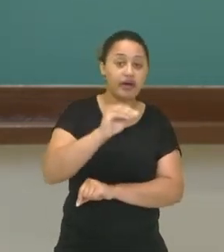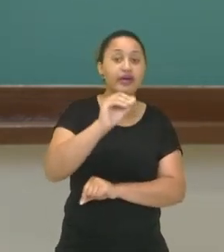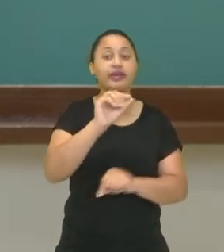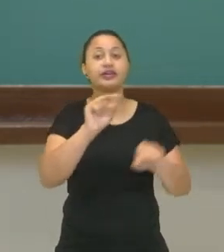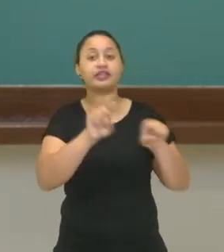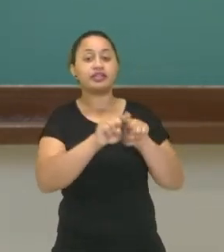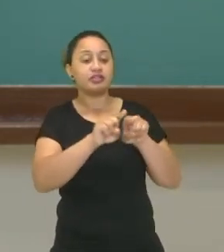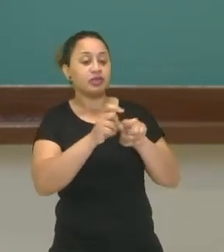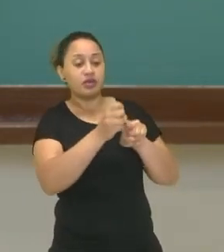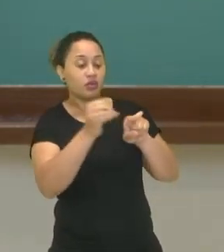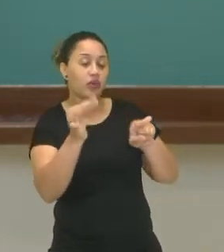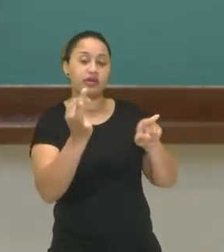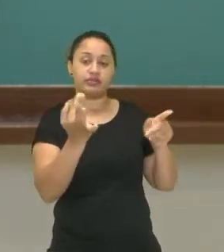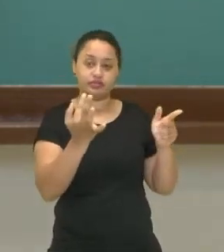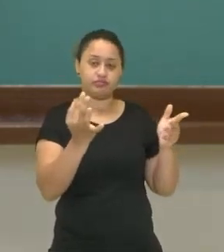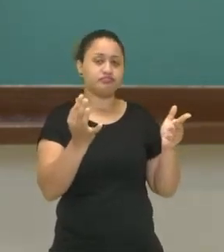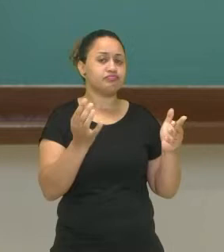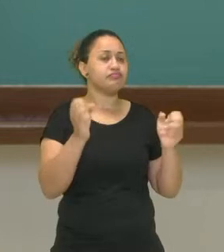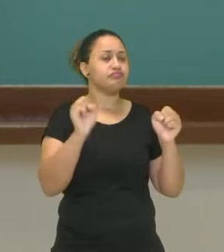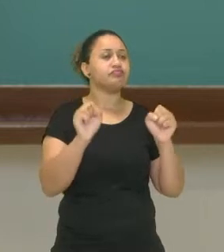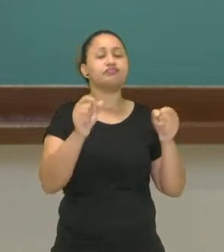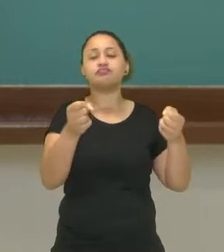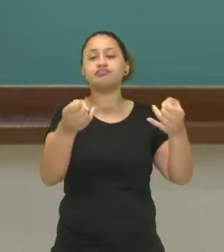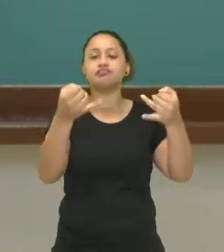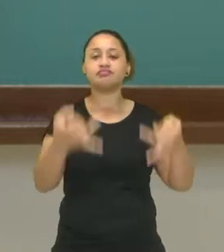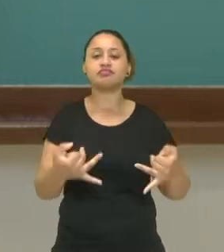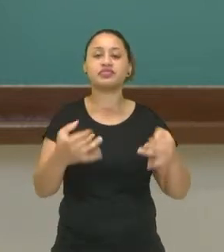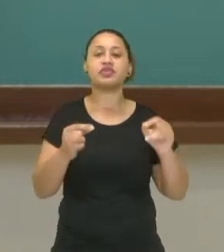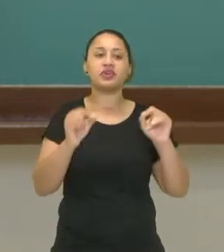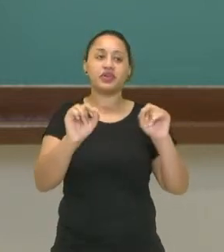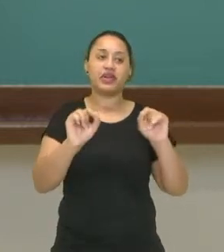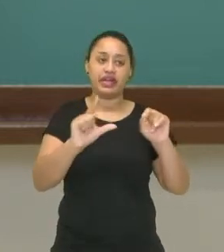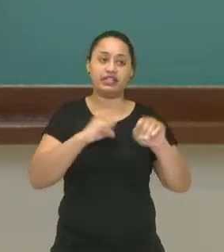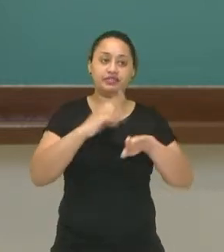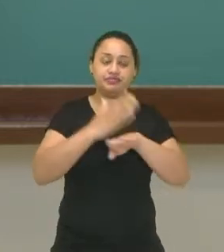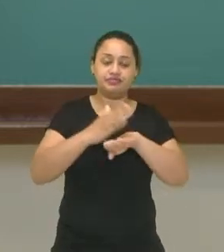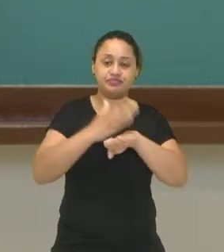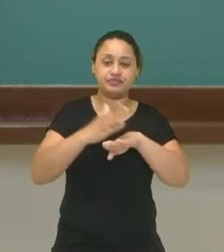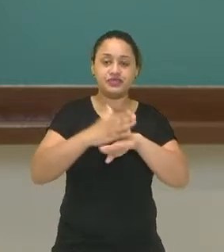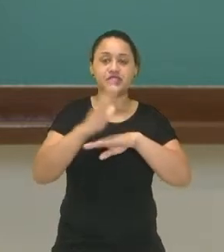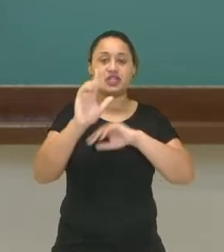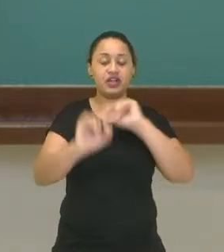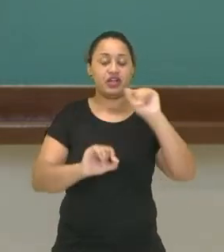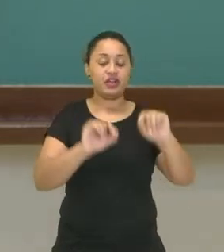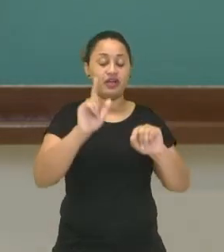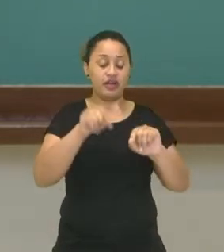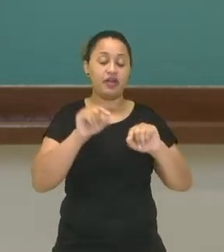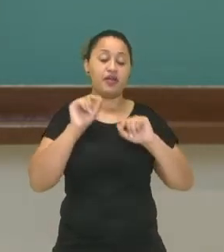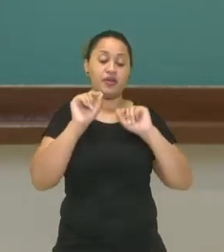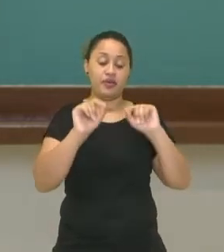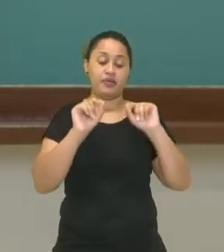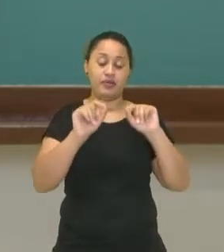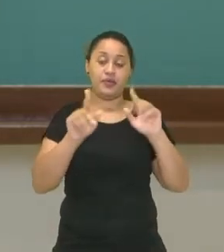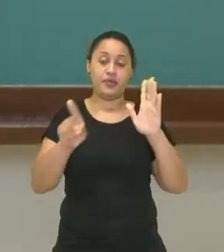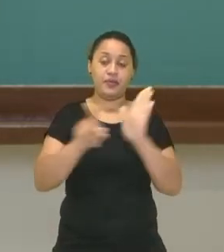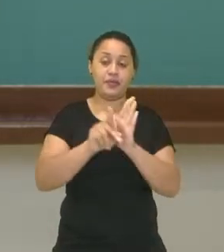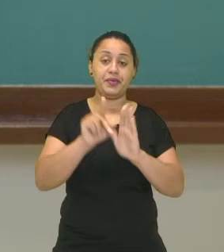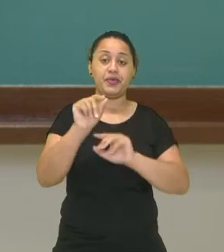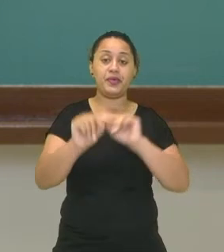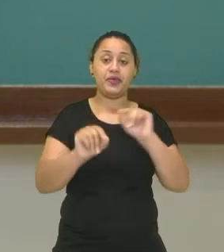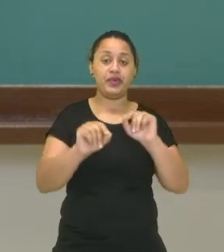frequência definida. A gente poderia dizer que a ginástica de condicionamento, ela nada mais é do